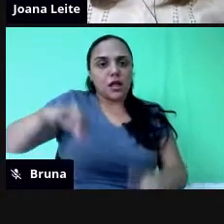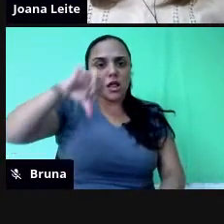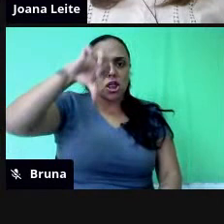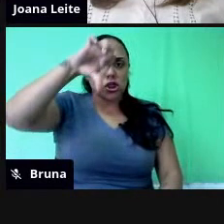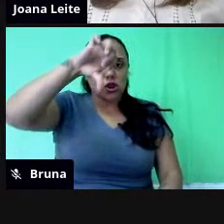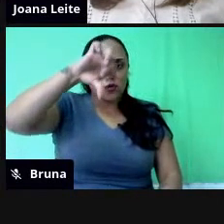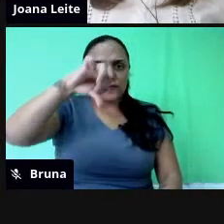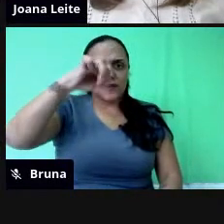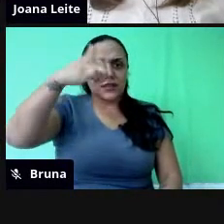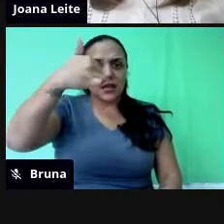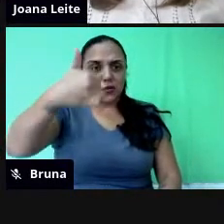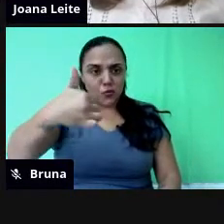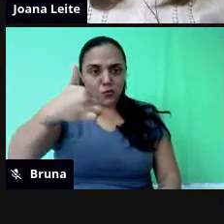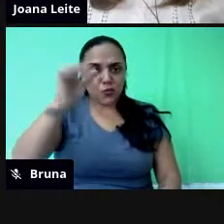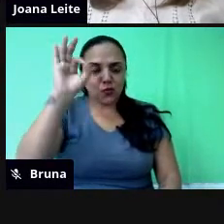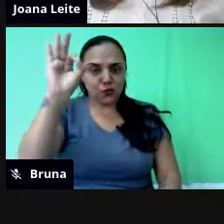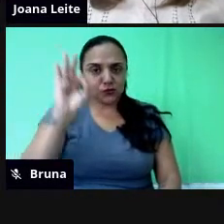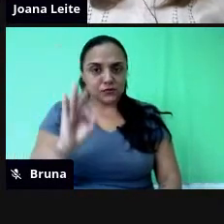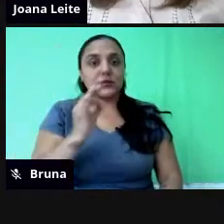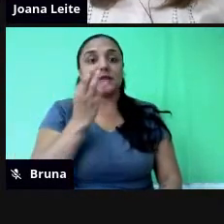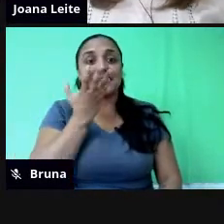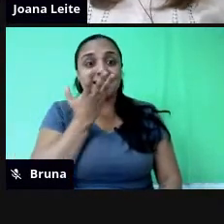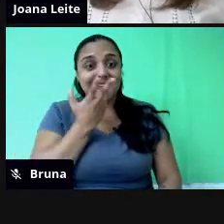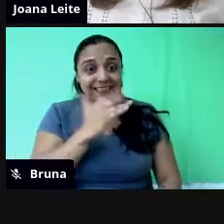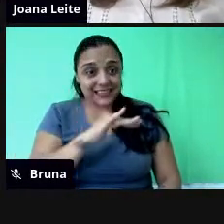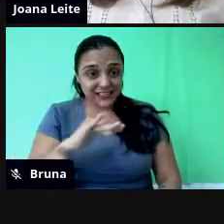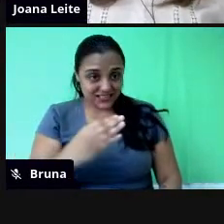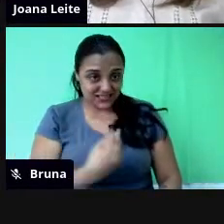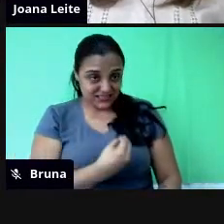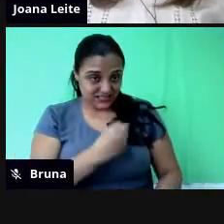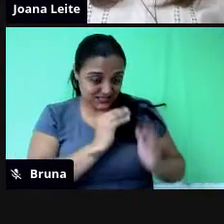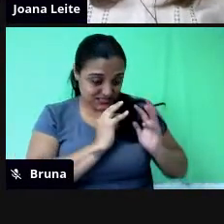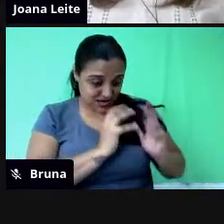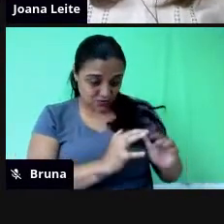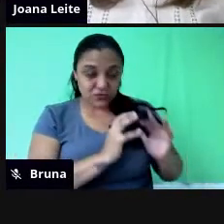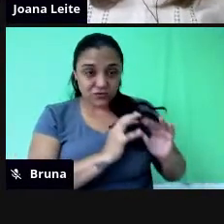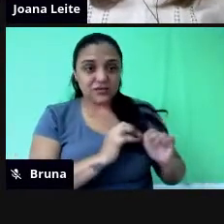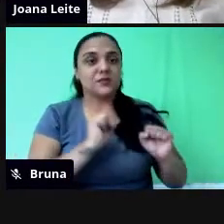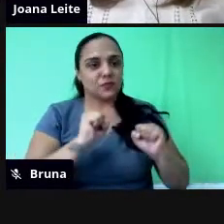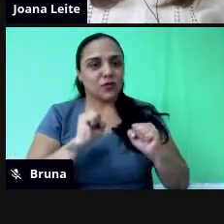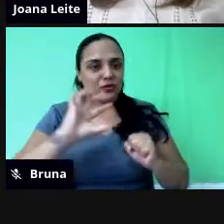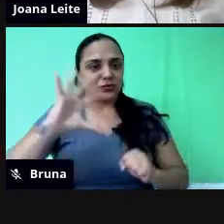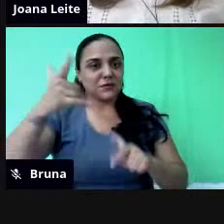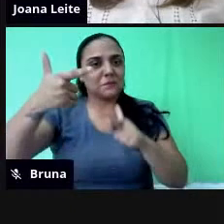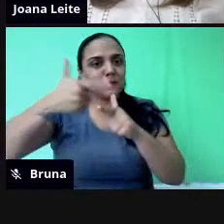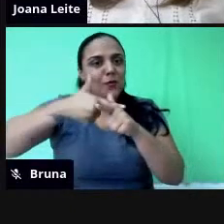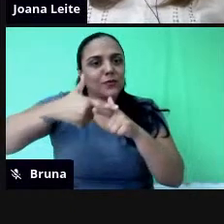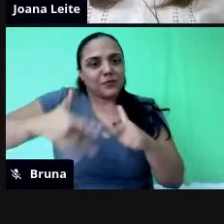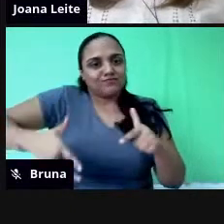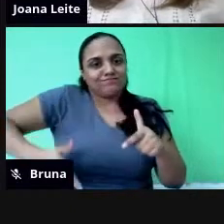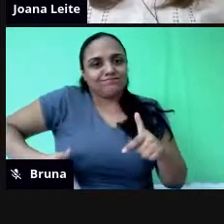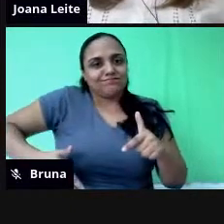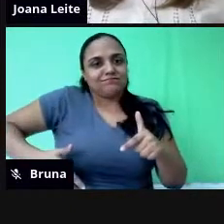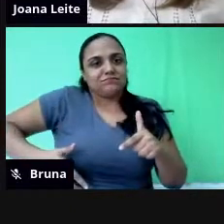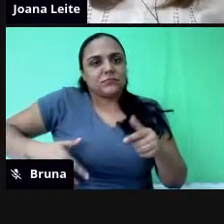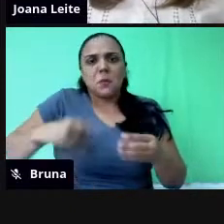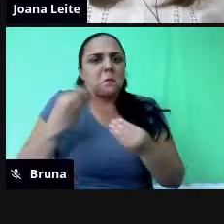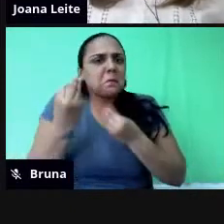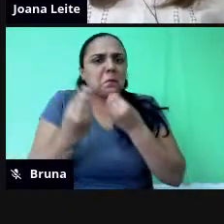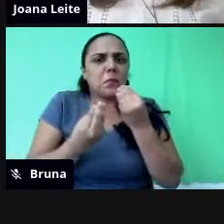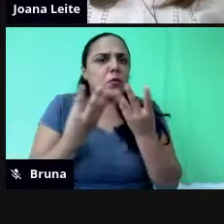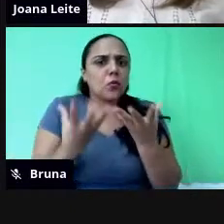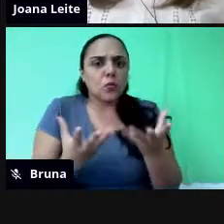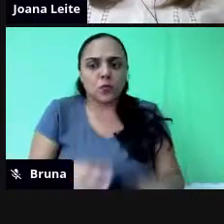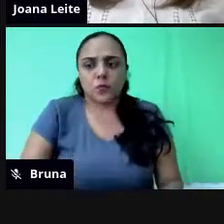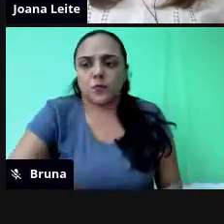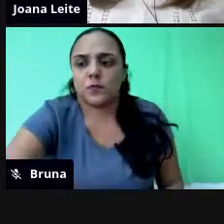das crianças com autismo podem ter alterações de trato gastrointestinal. E essas alterações, elas têm a ver com o processo inflamatório, né?